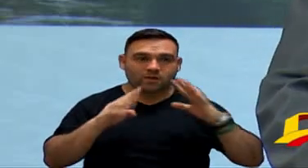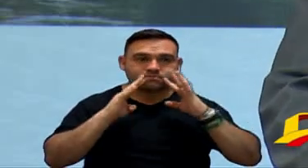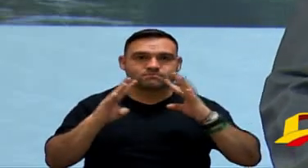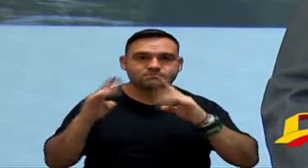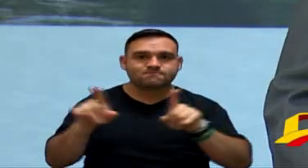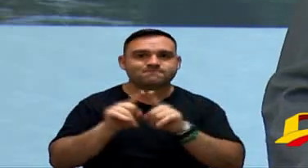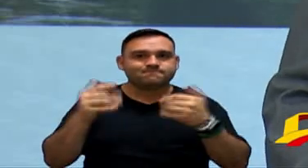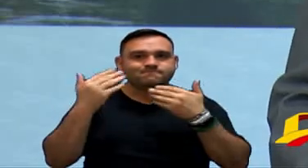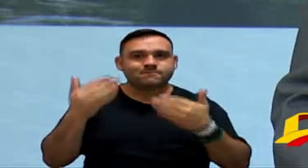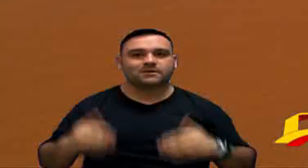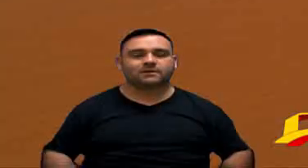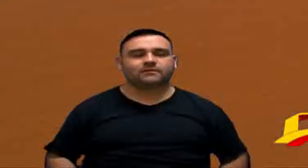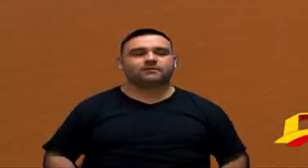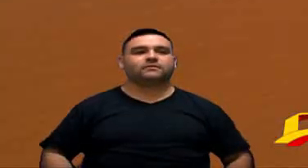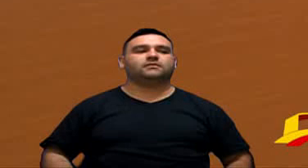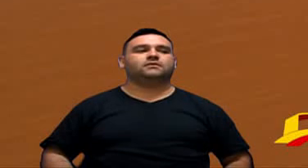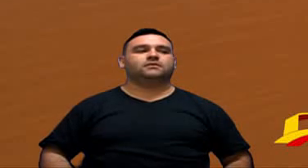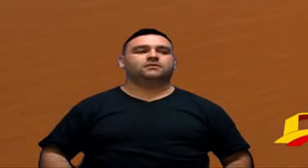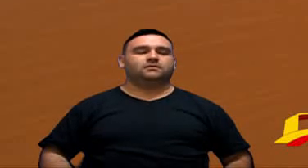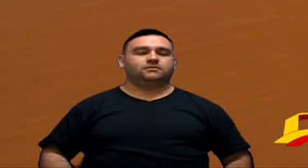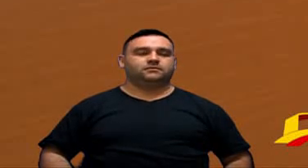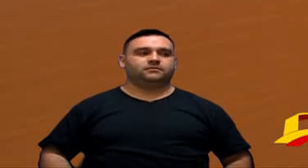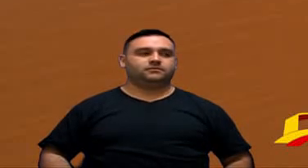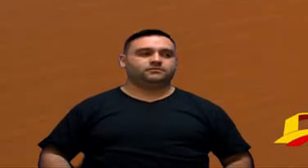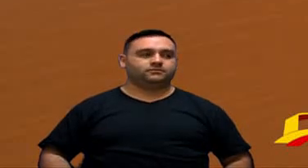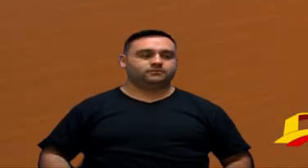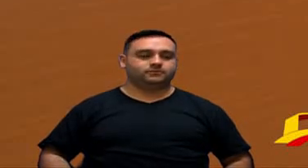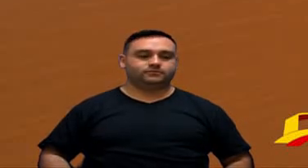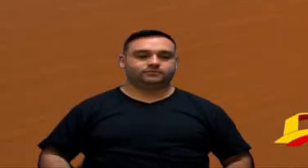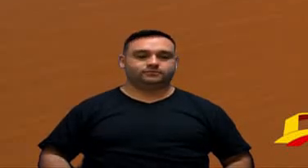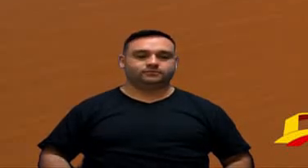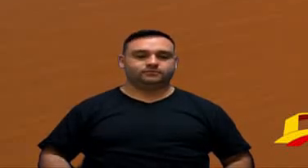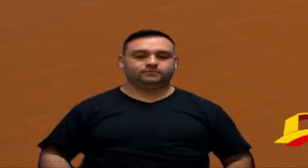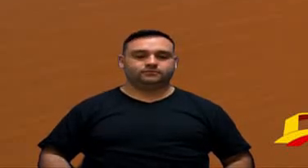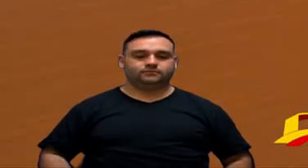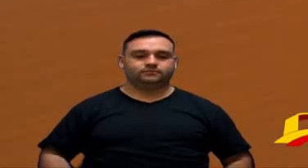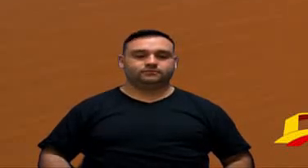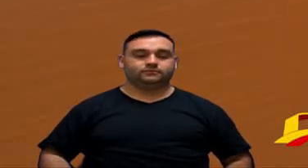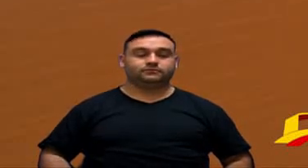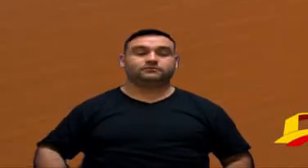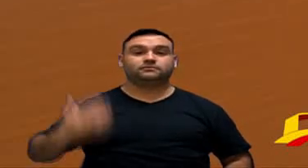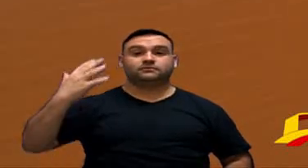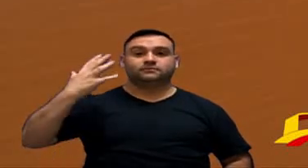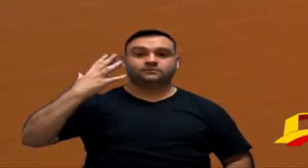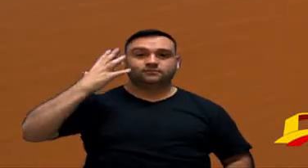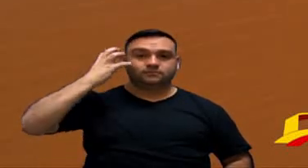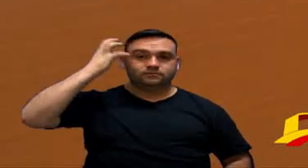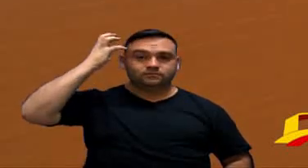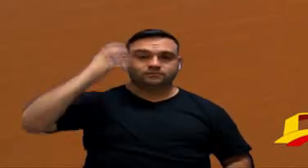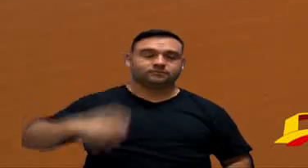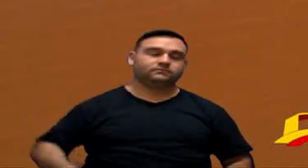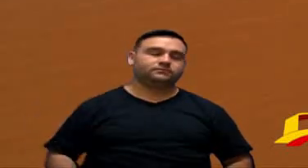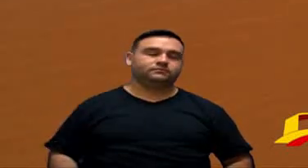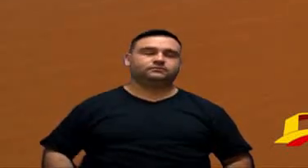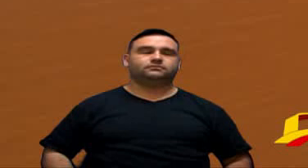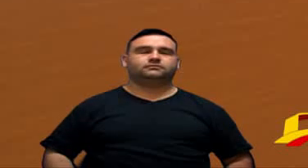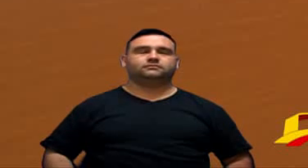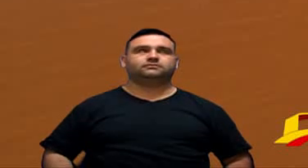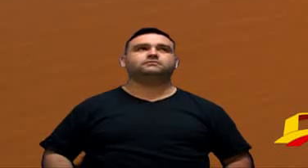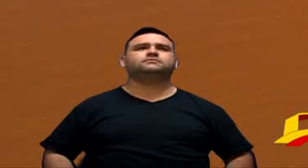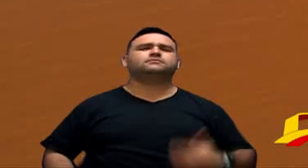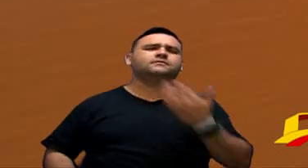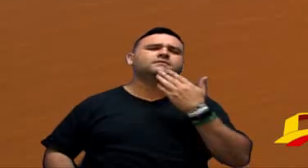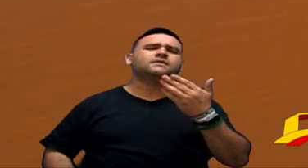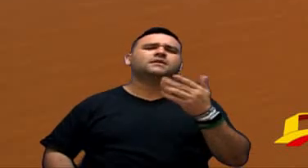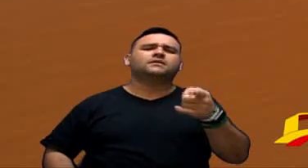obrigado senhor presidente Reserva o meu tempo a Fernanda eu